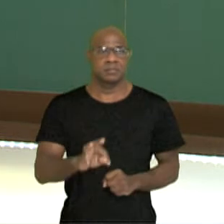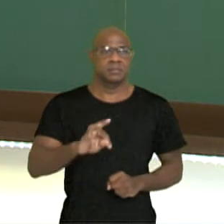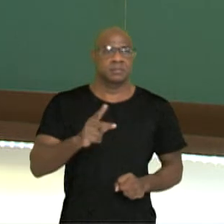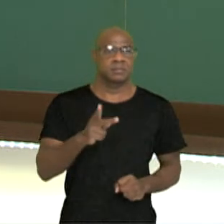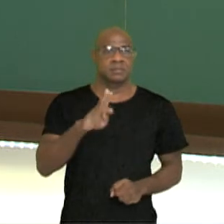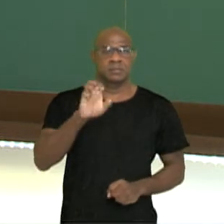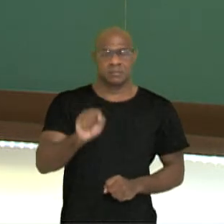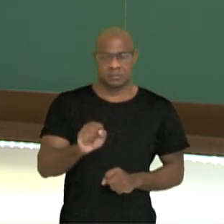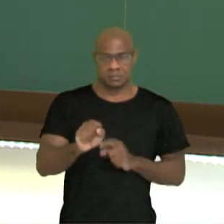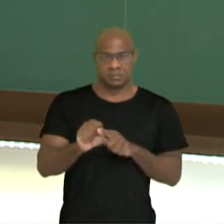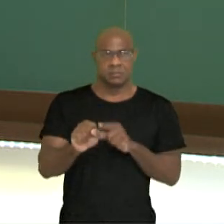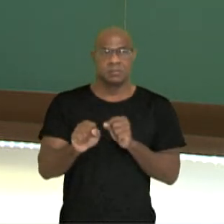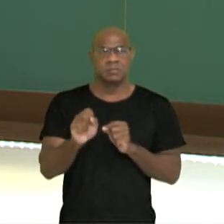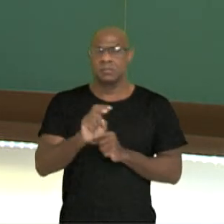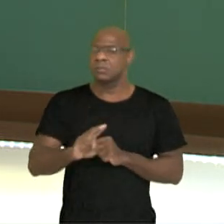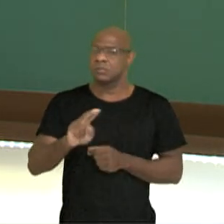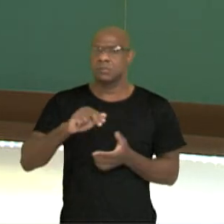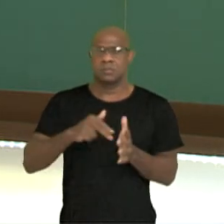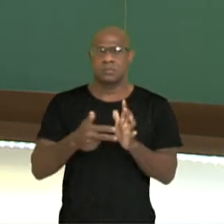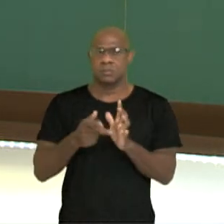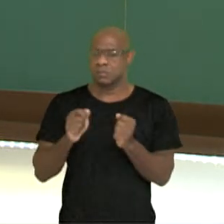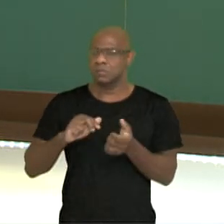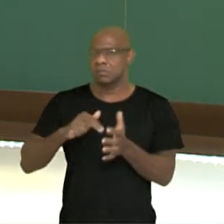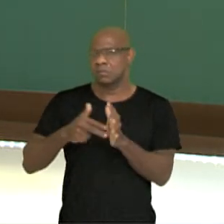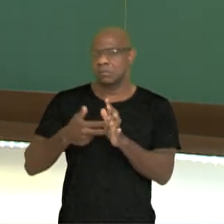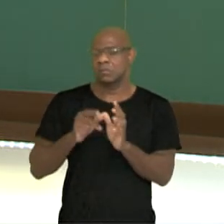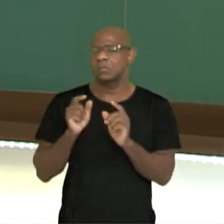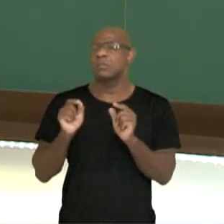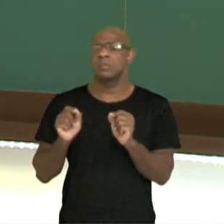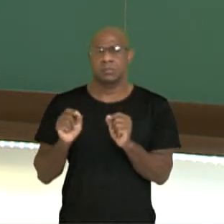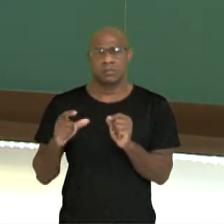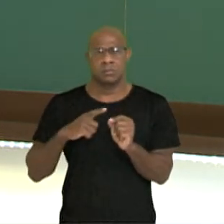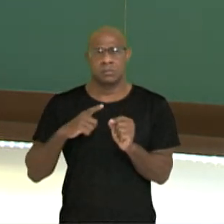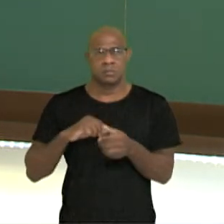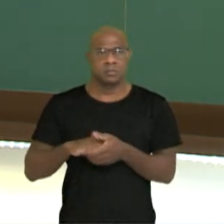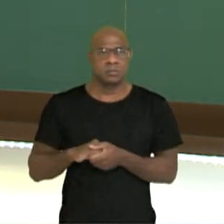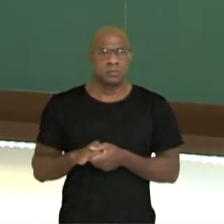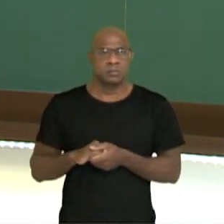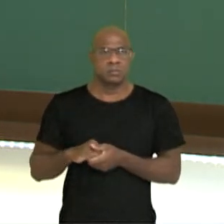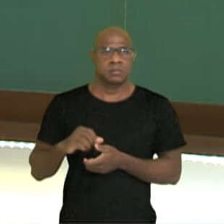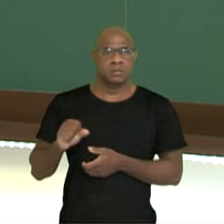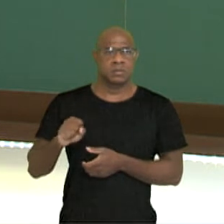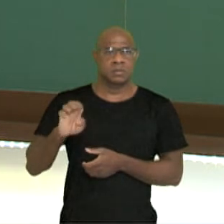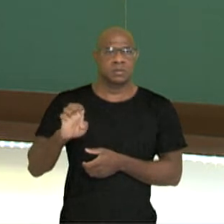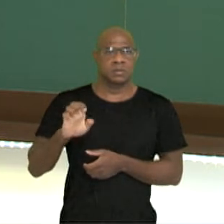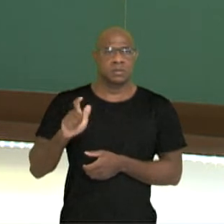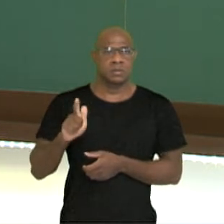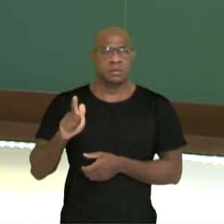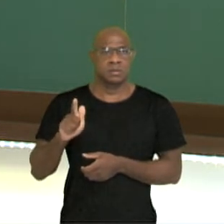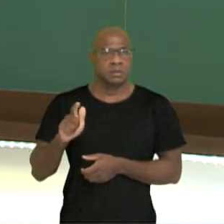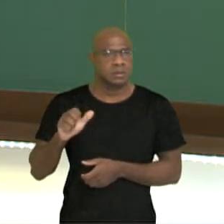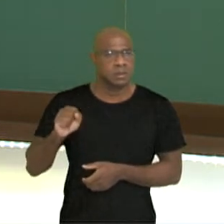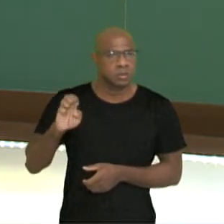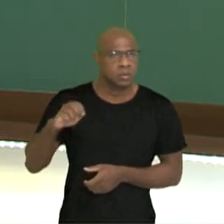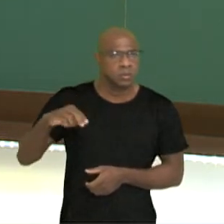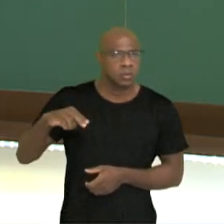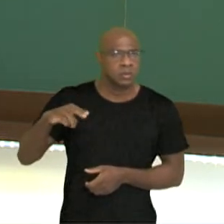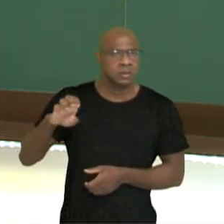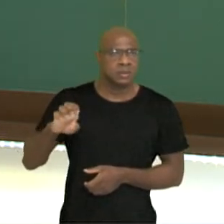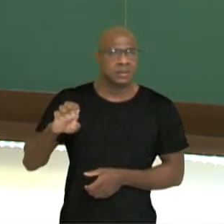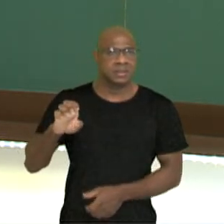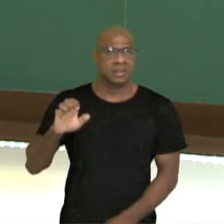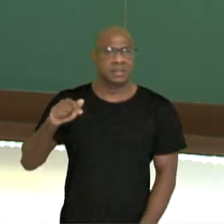gente pode utilizar como palavra sinônima, né, gente, consequently, né, que é consequentemente. Thus também pode ser traduzido como